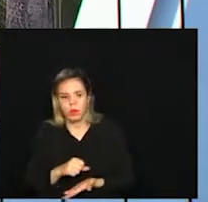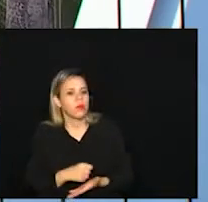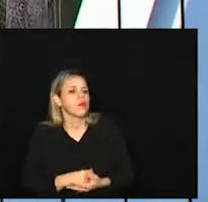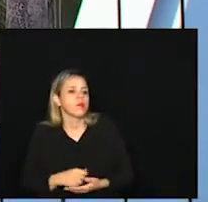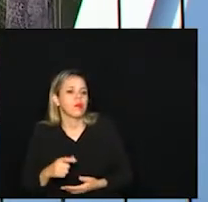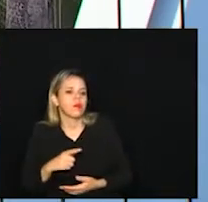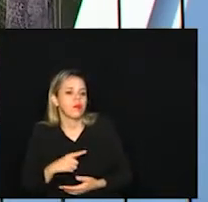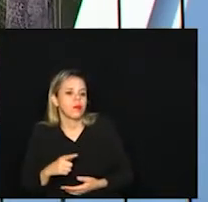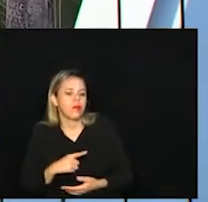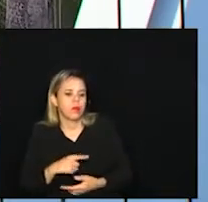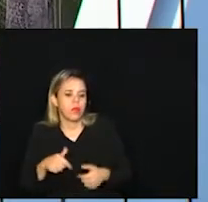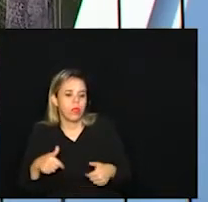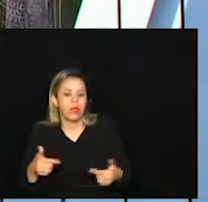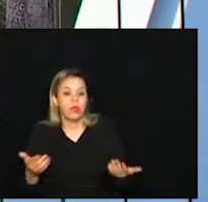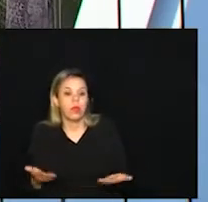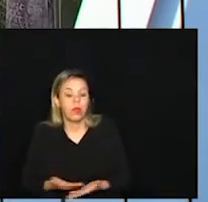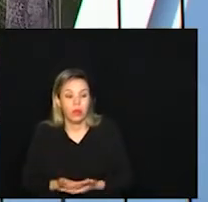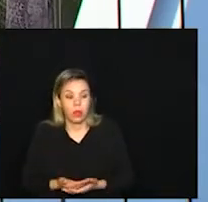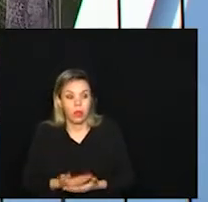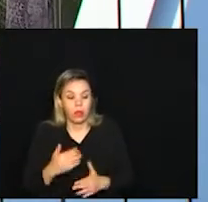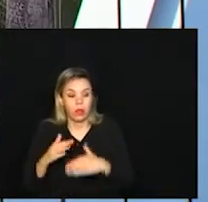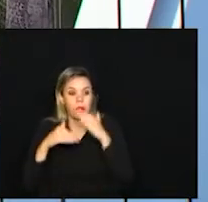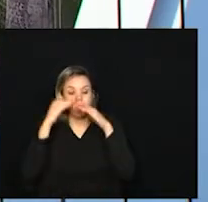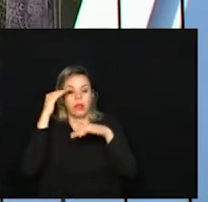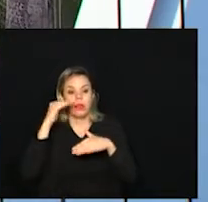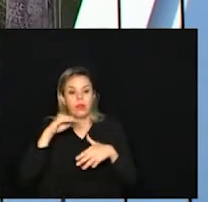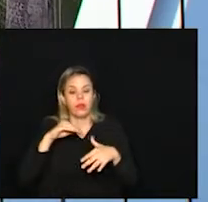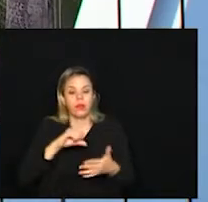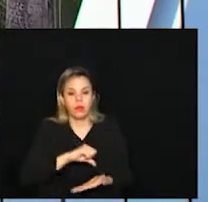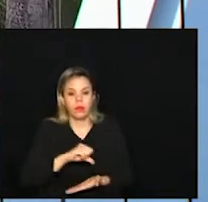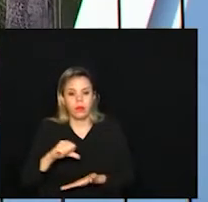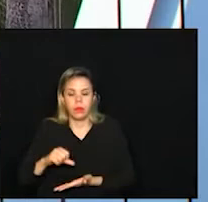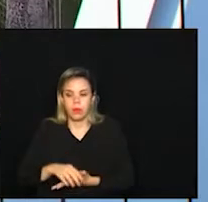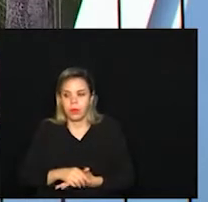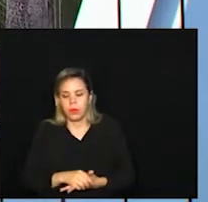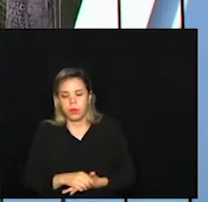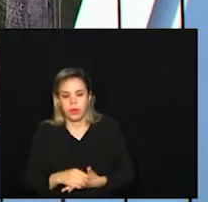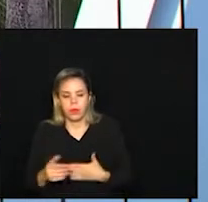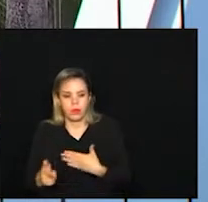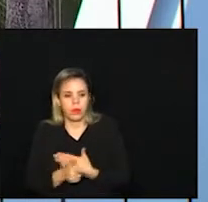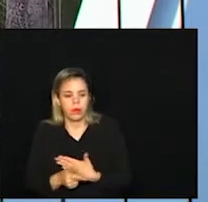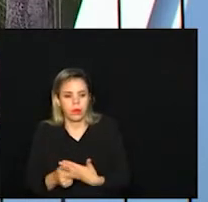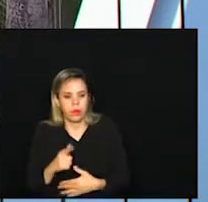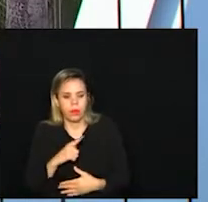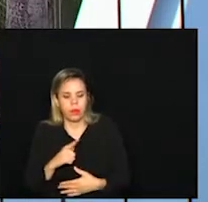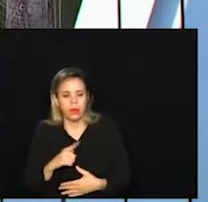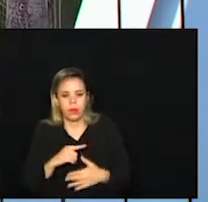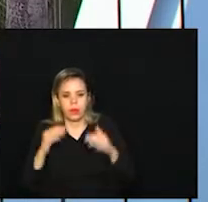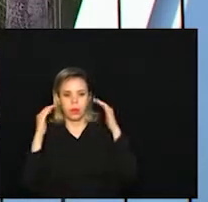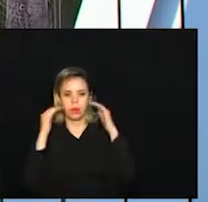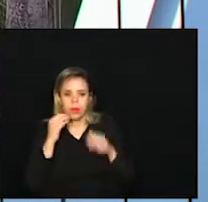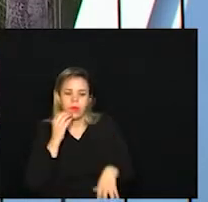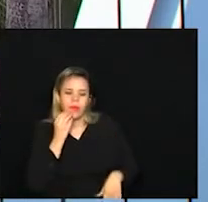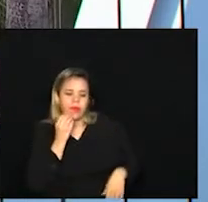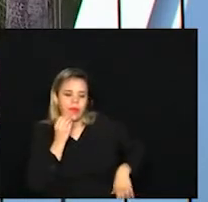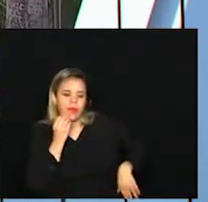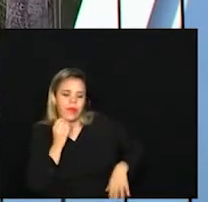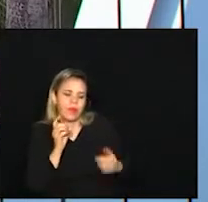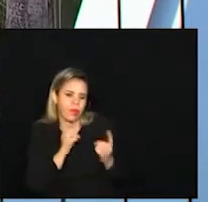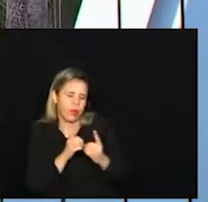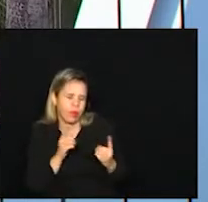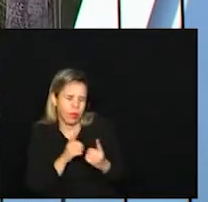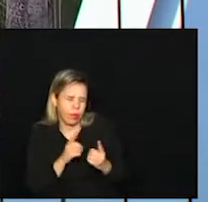tem atualmente no desenvolvimento das regiões Qual o papel que ela tem cumprido no